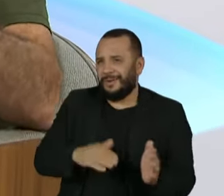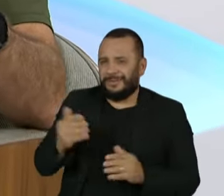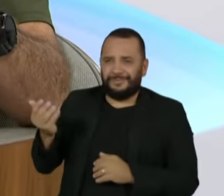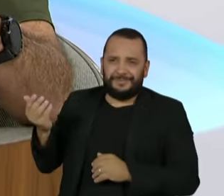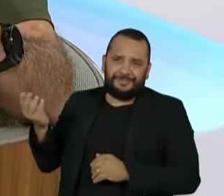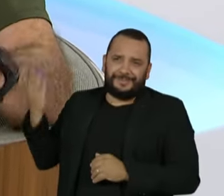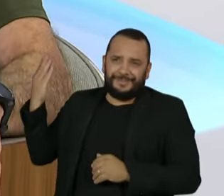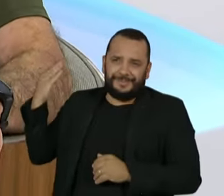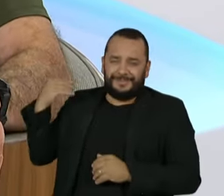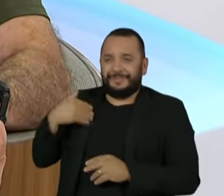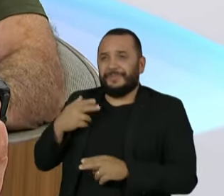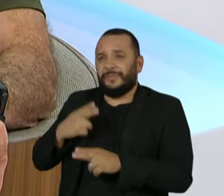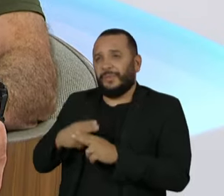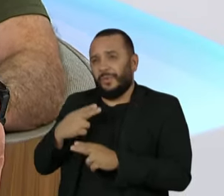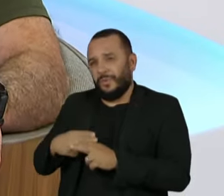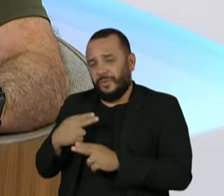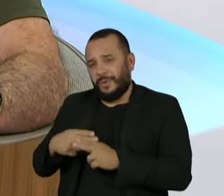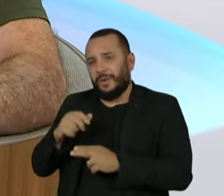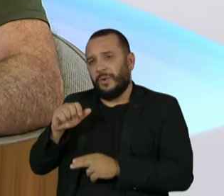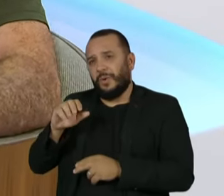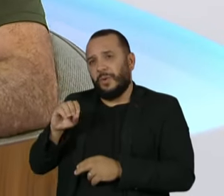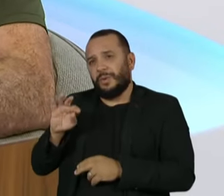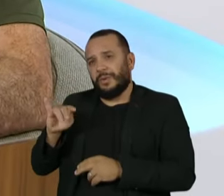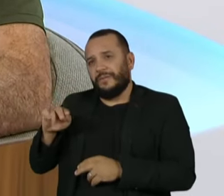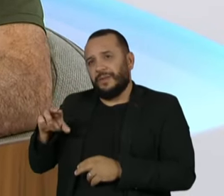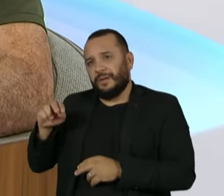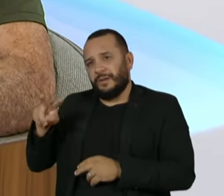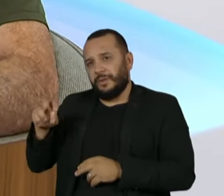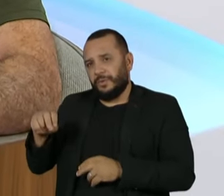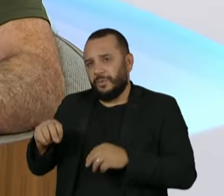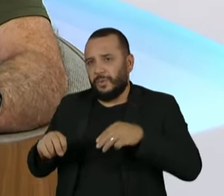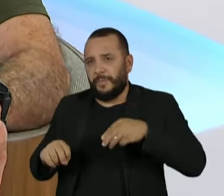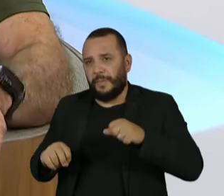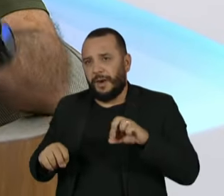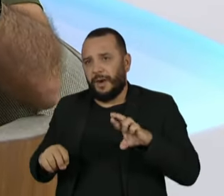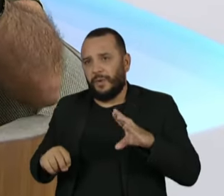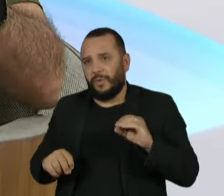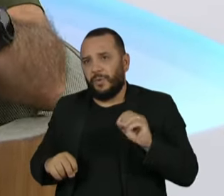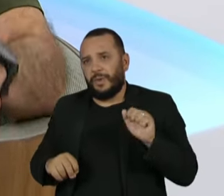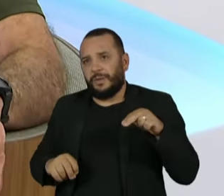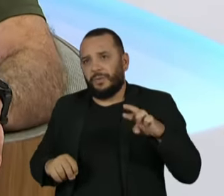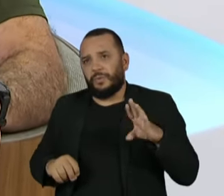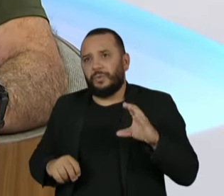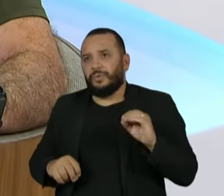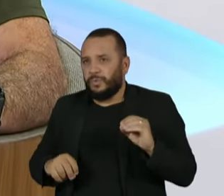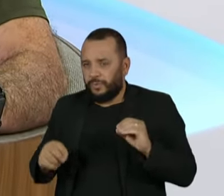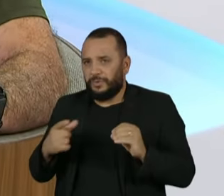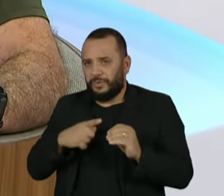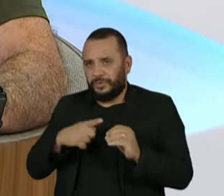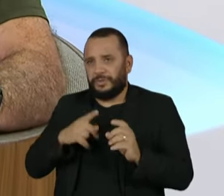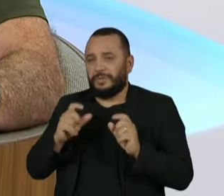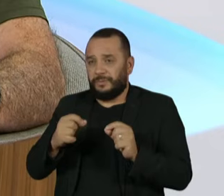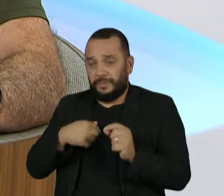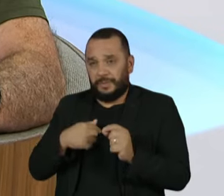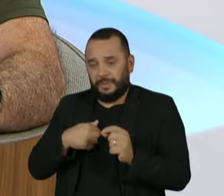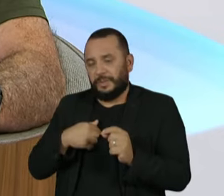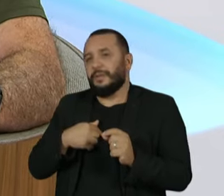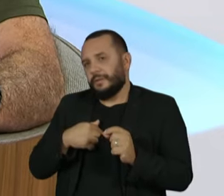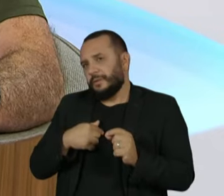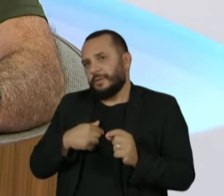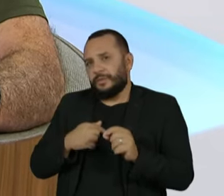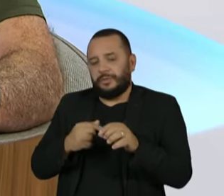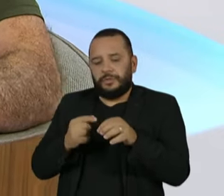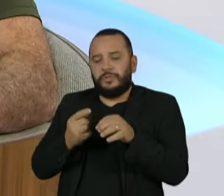nós estamos falando a dois mil anos né fake News eram impressas nas moedas do Império